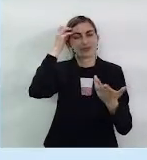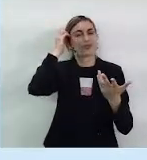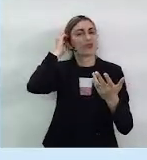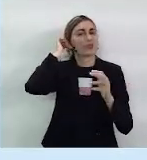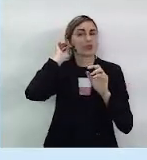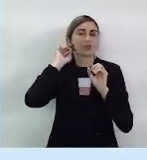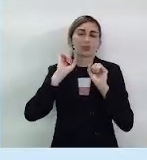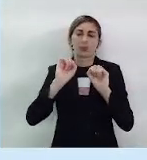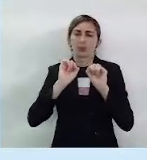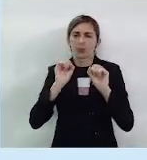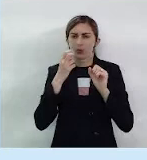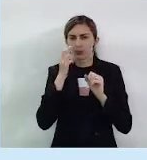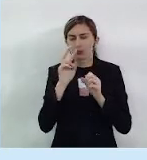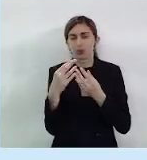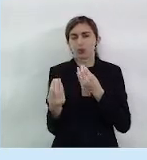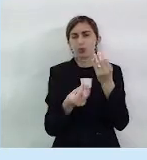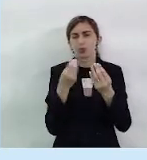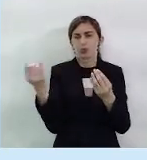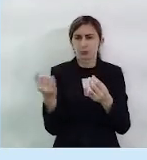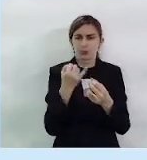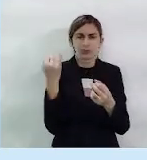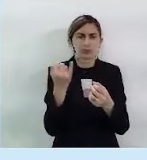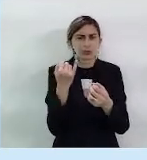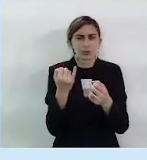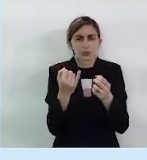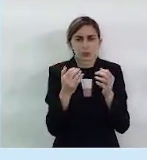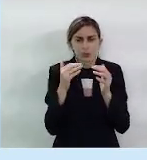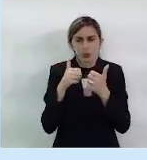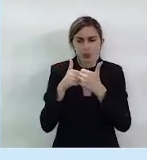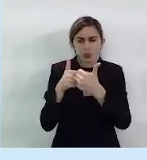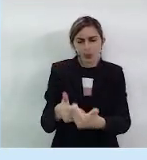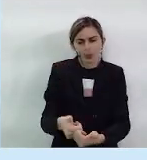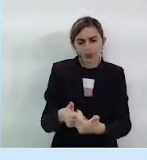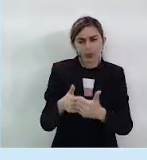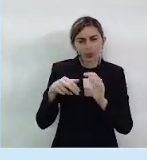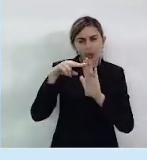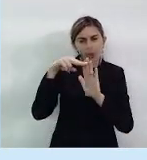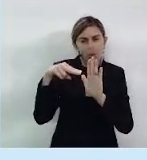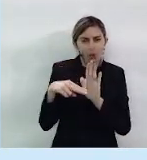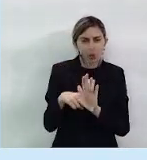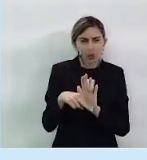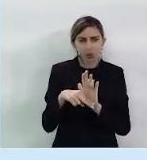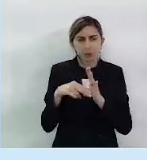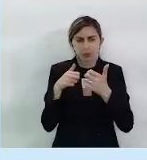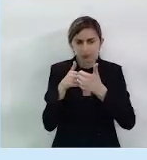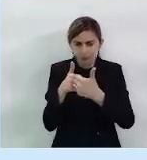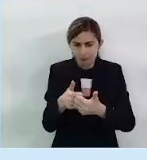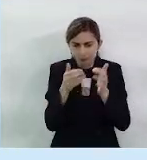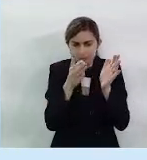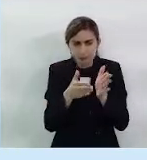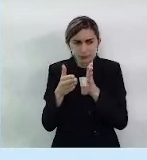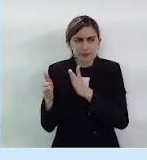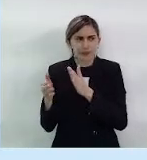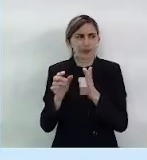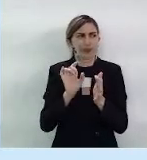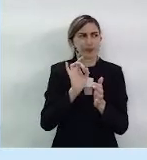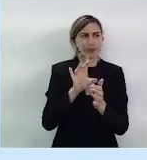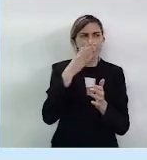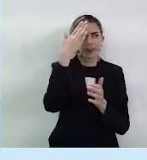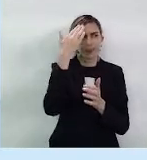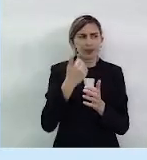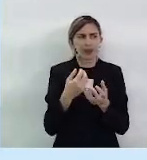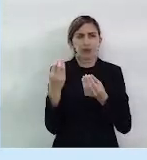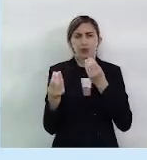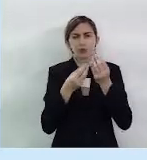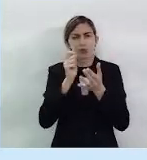pode ver como é importante a gente seguir as normas ortográficas. A gente não é apenas saber como